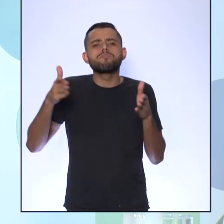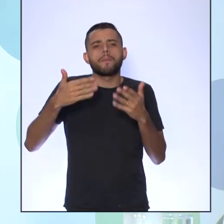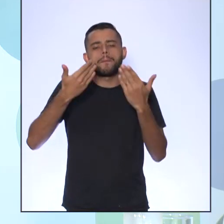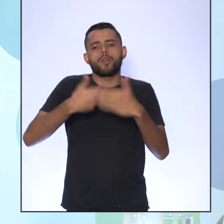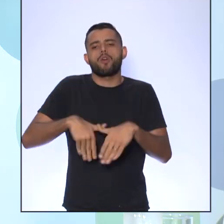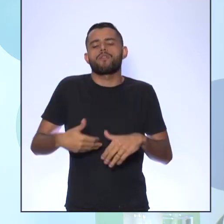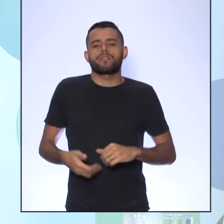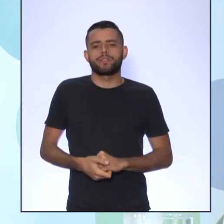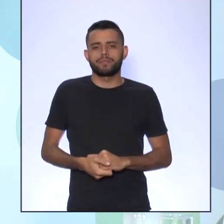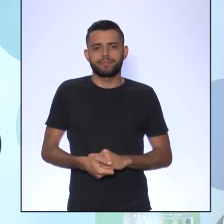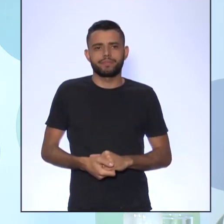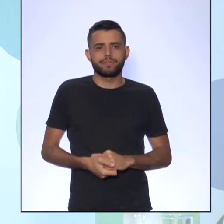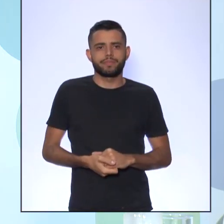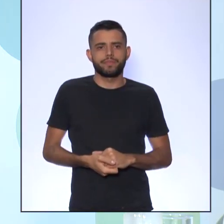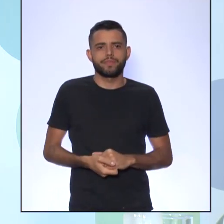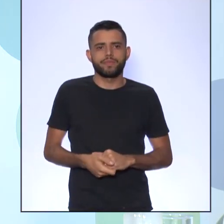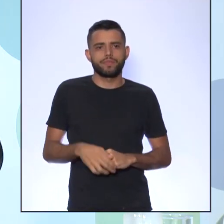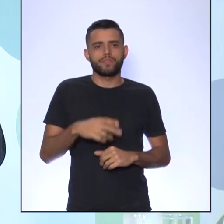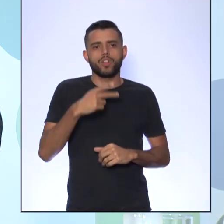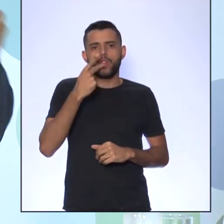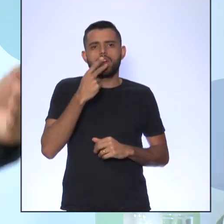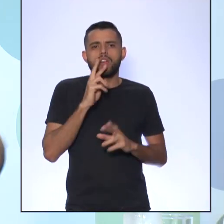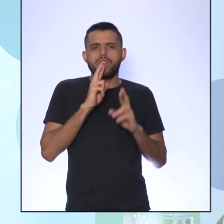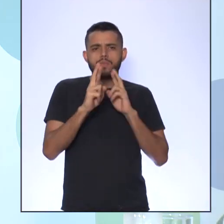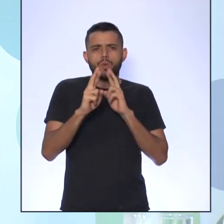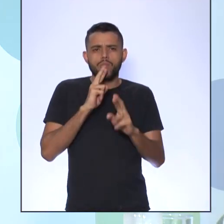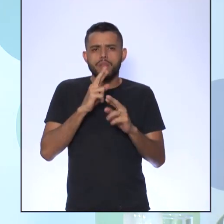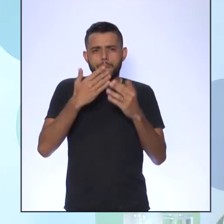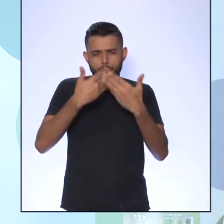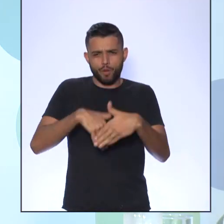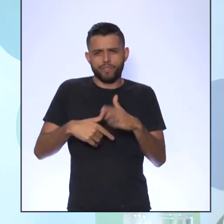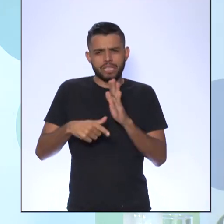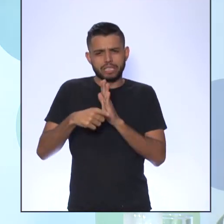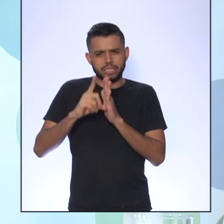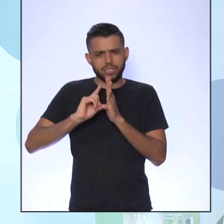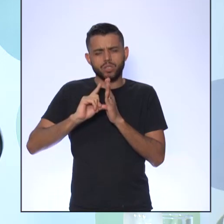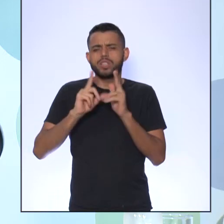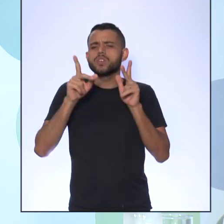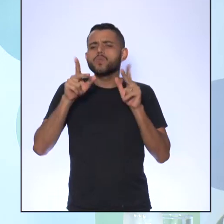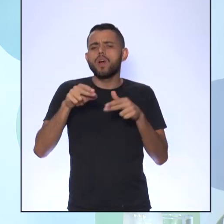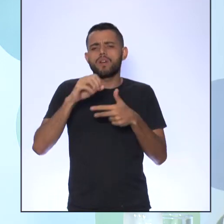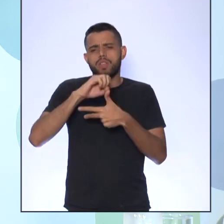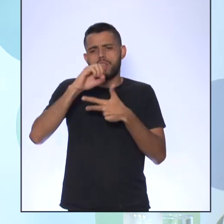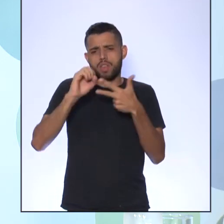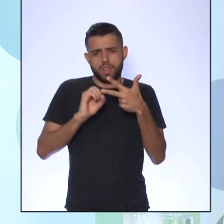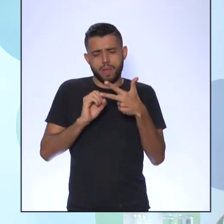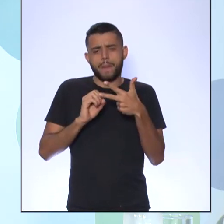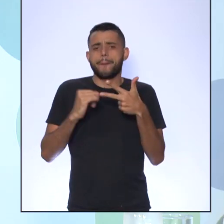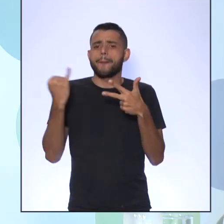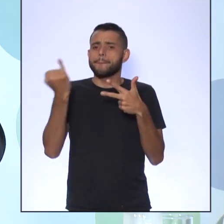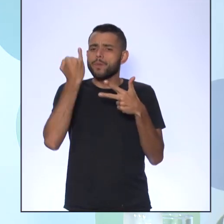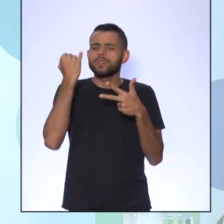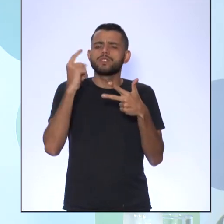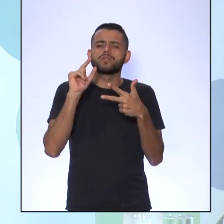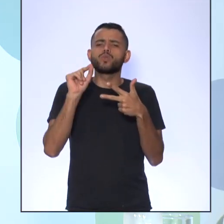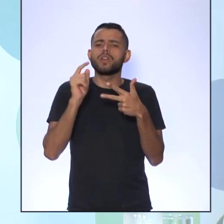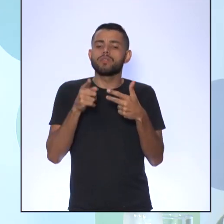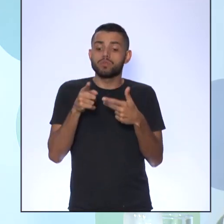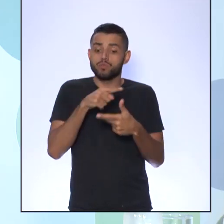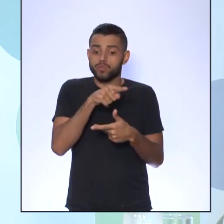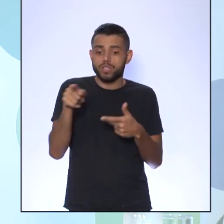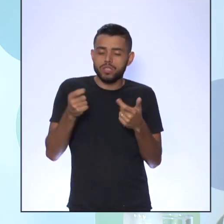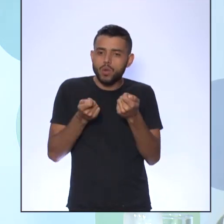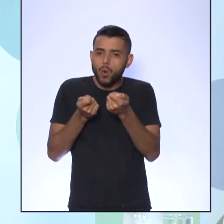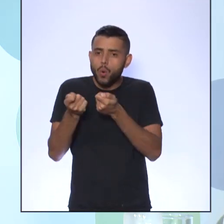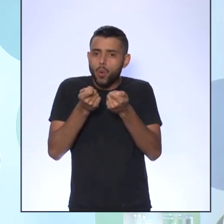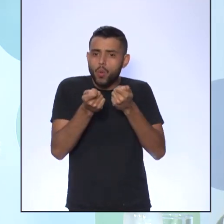agora há pouco de fazer provas anteriores da mesma maneira como se faz no Enem. É muito importante também pela questão da gestão do tempo.